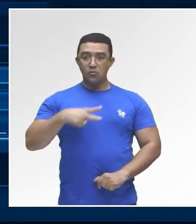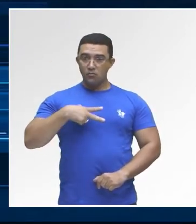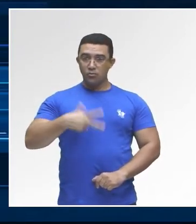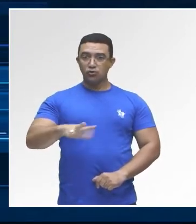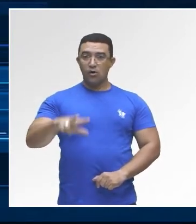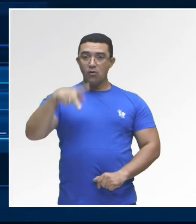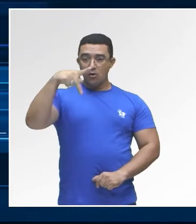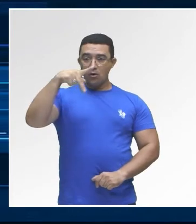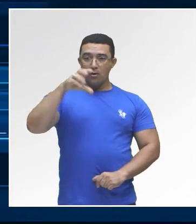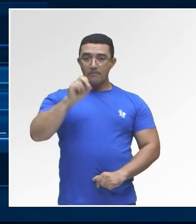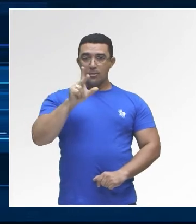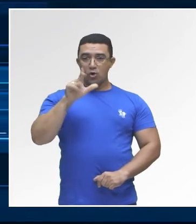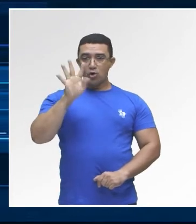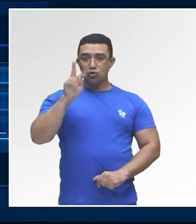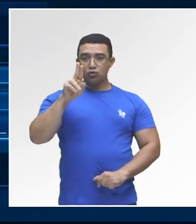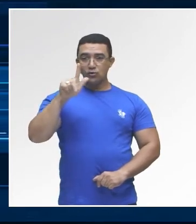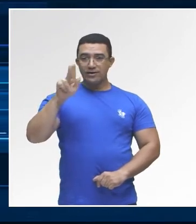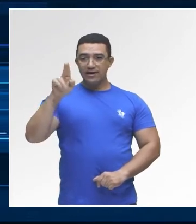Portuguese.